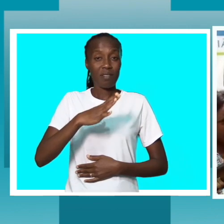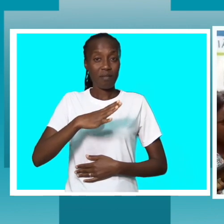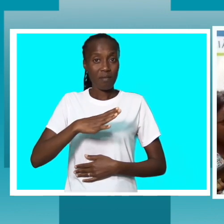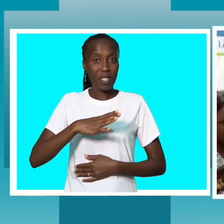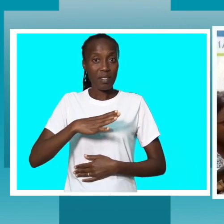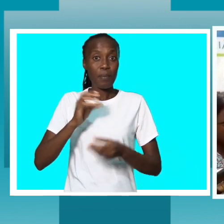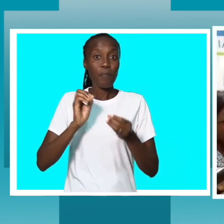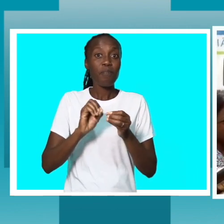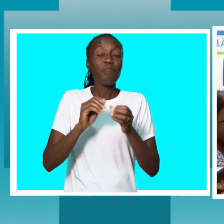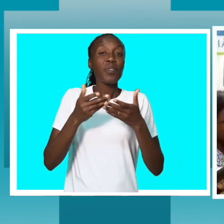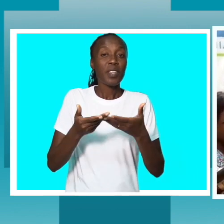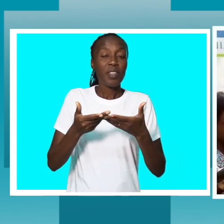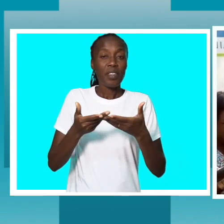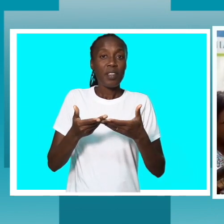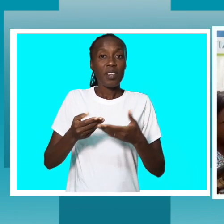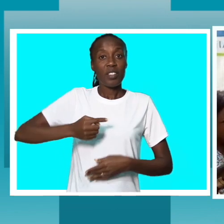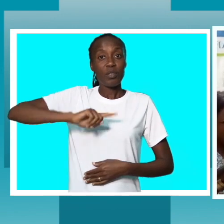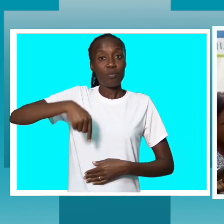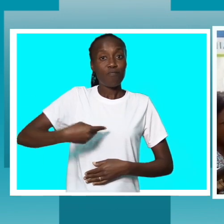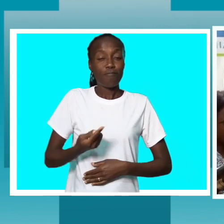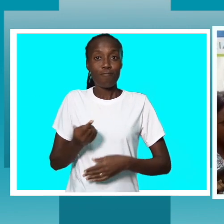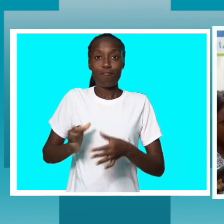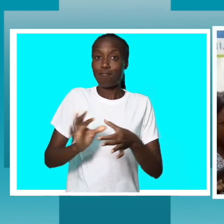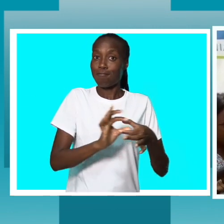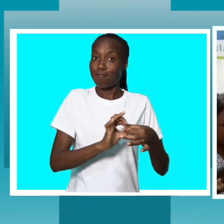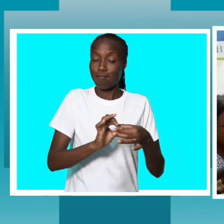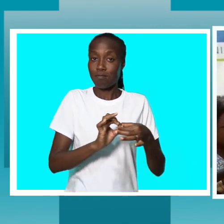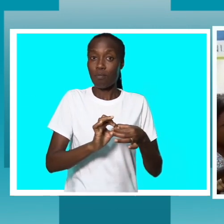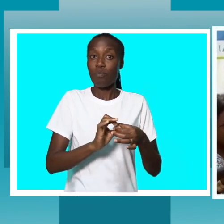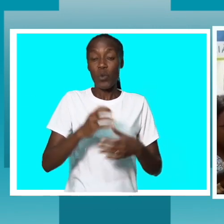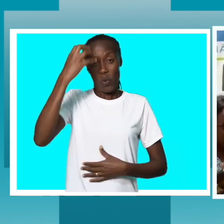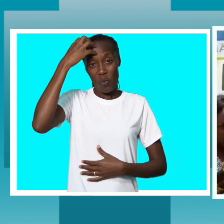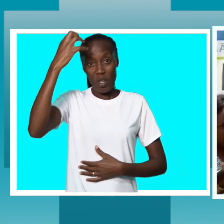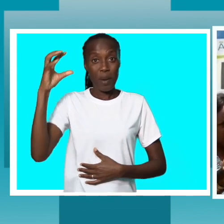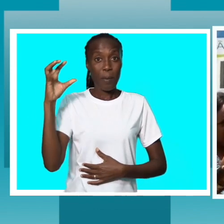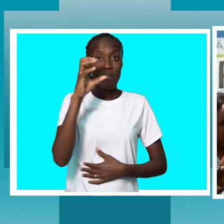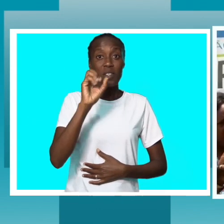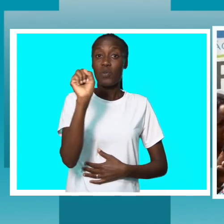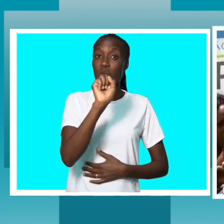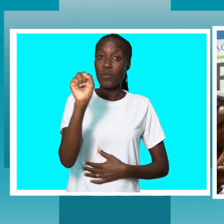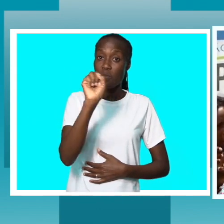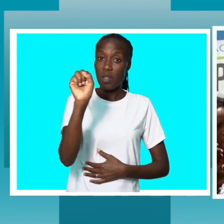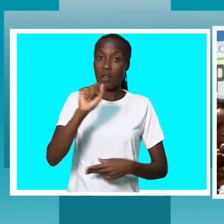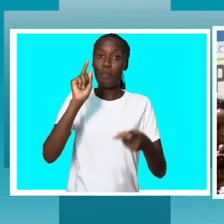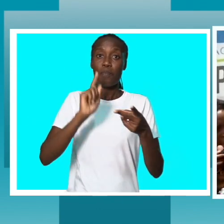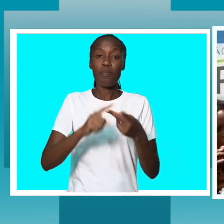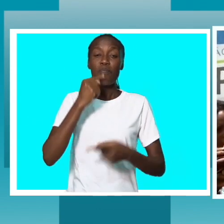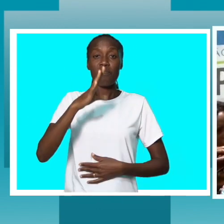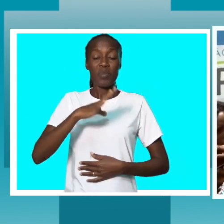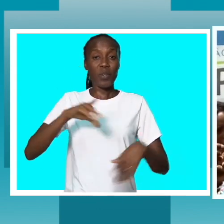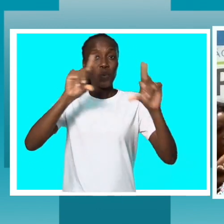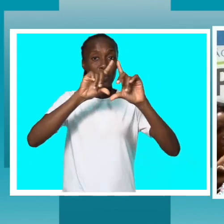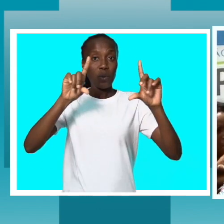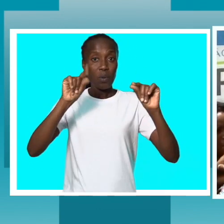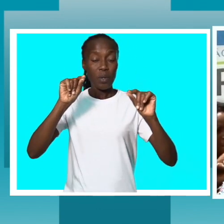minha intervenção de abertura, o governo da província de Sofala, mais concretamente a Direção